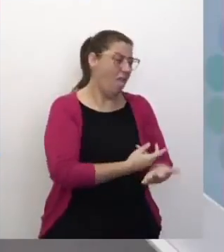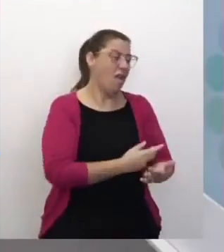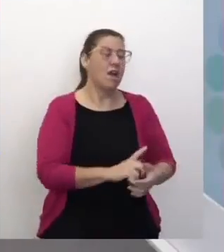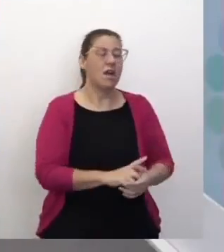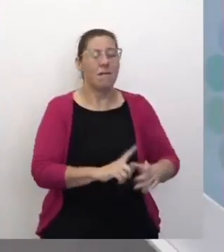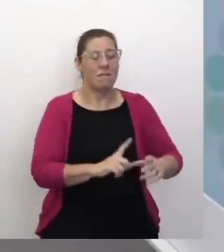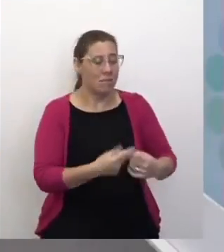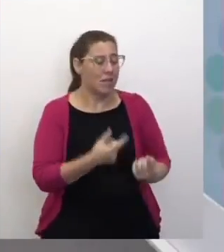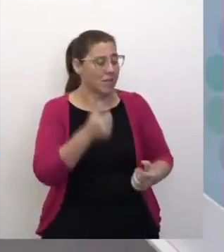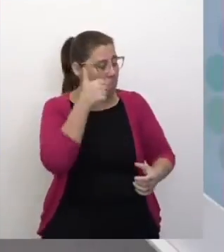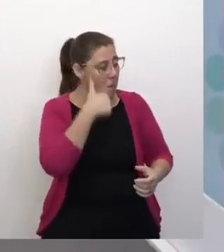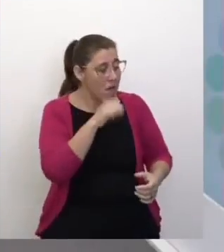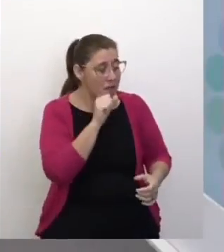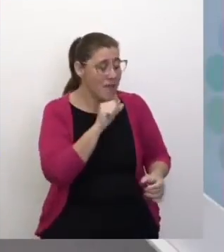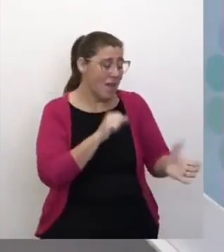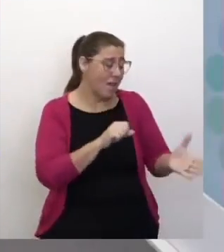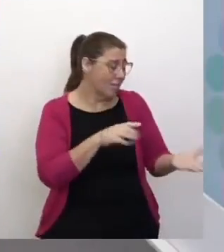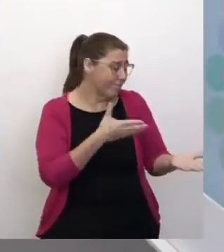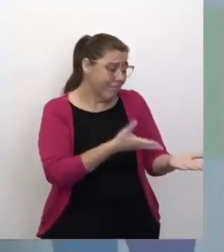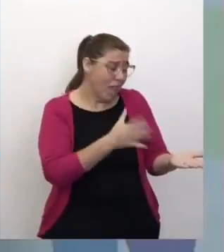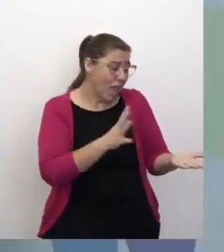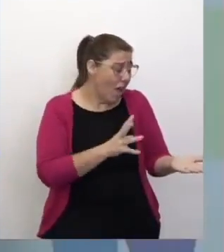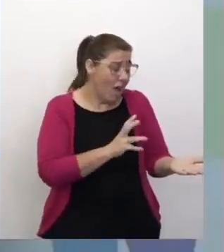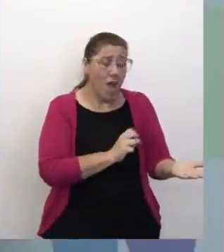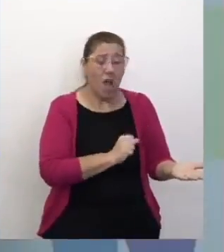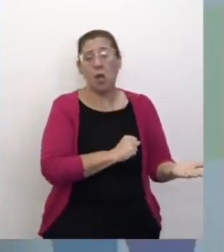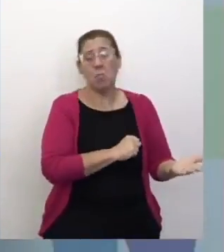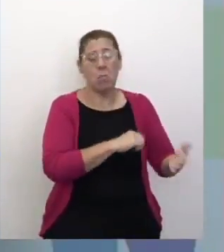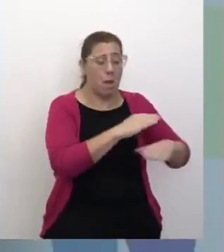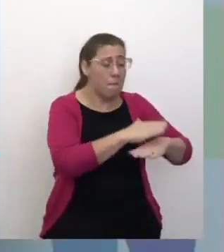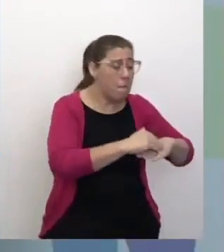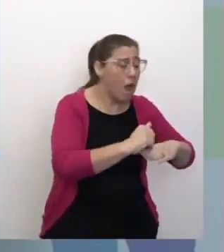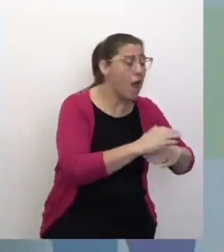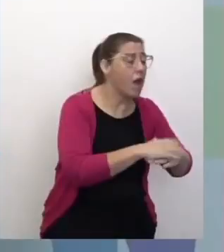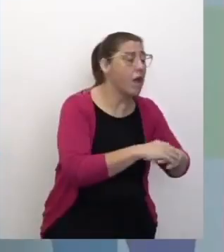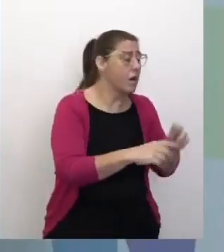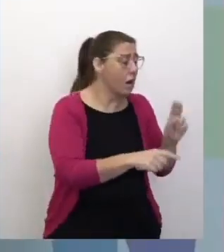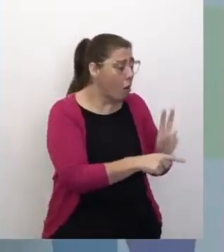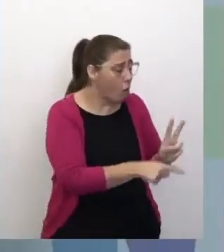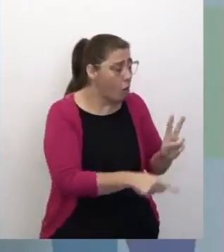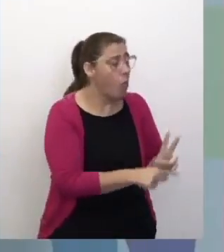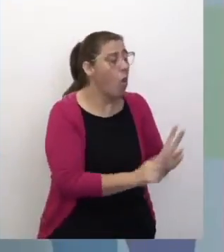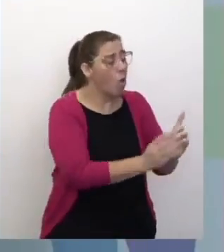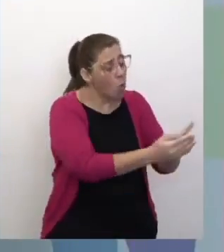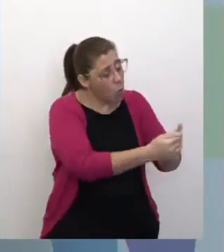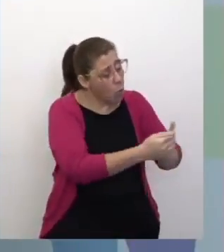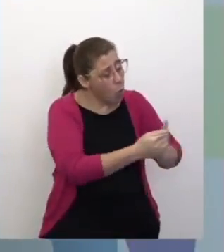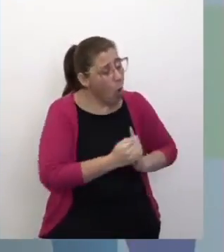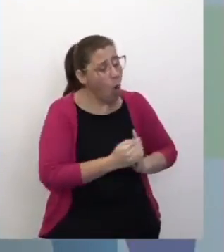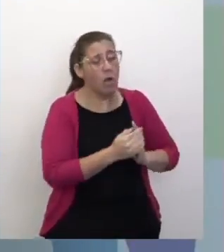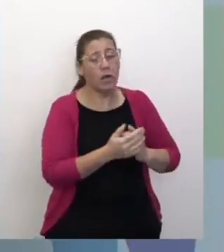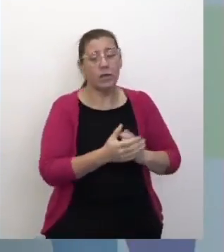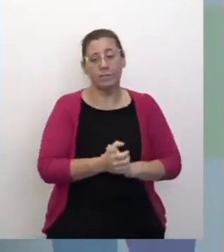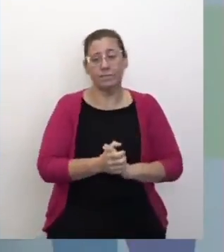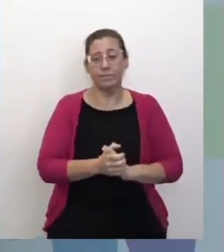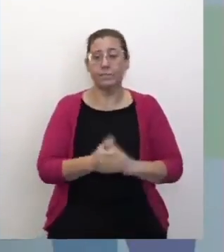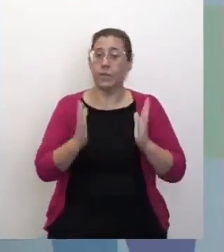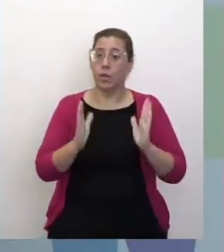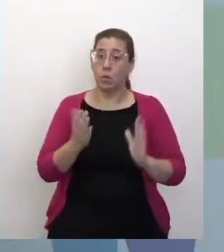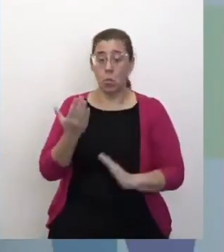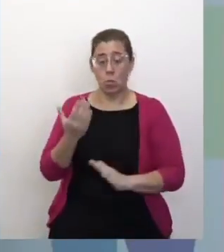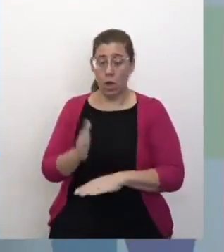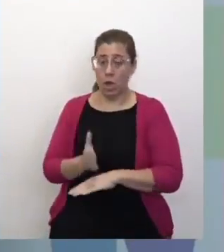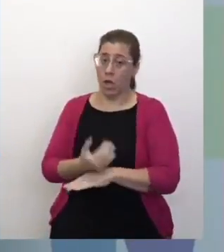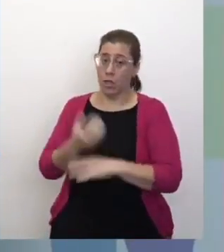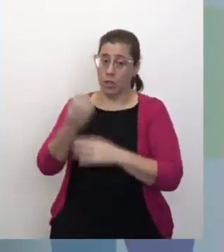acolhe, compreende. Então, exato. E o século XX abarca outras diversas concepções de amor. Então, antes que eu me esqueça, olha, a